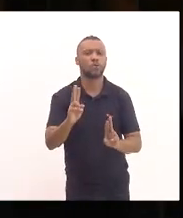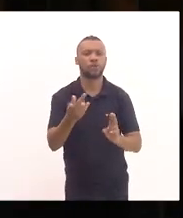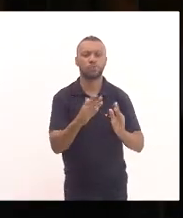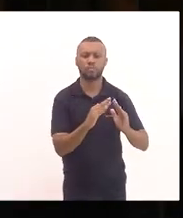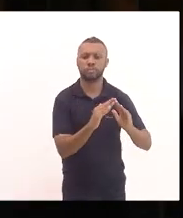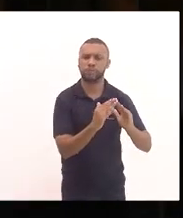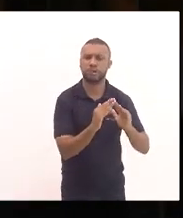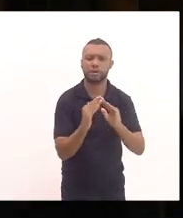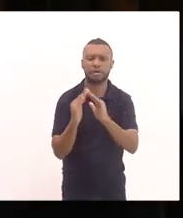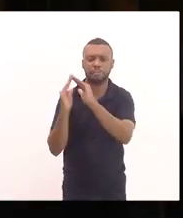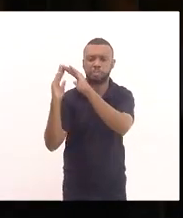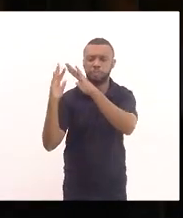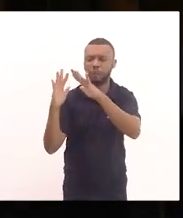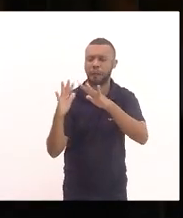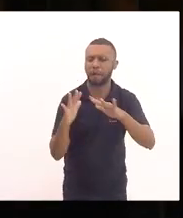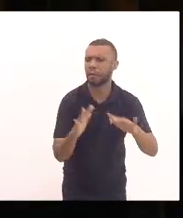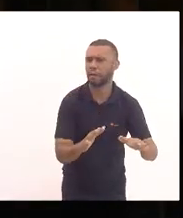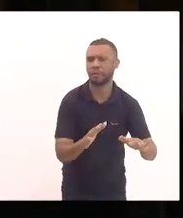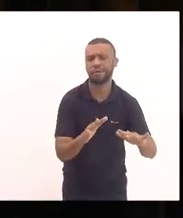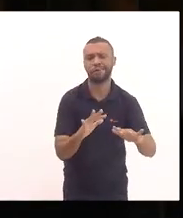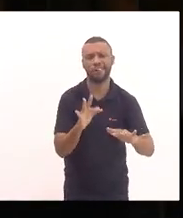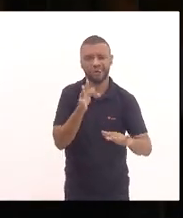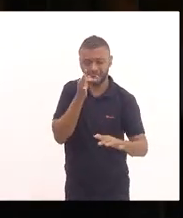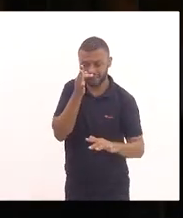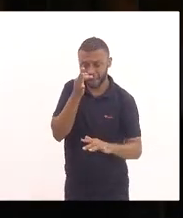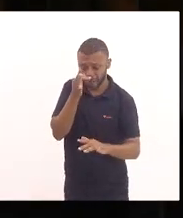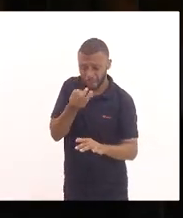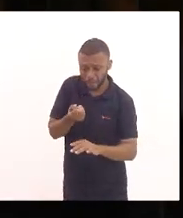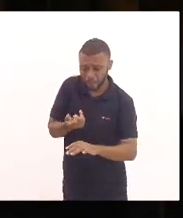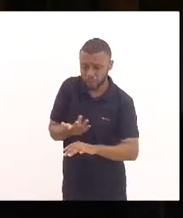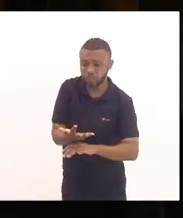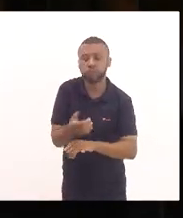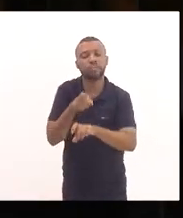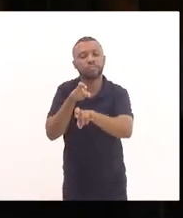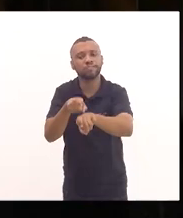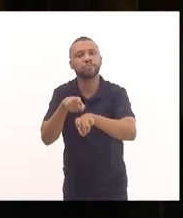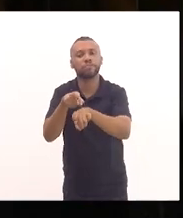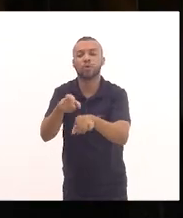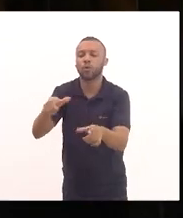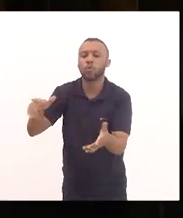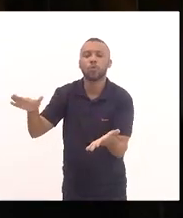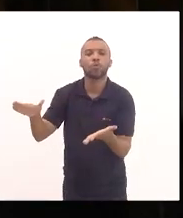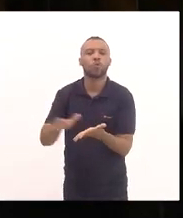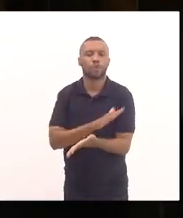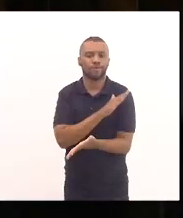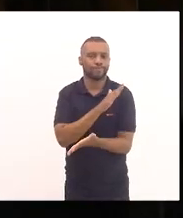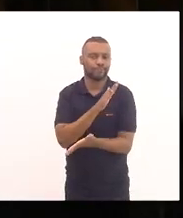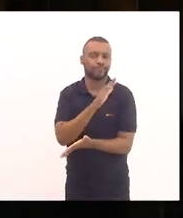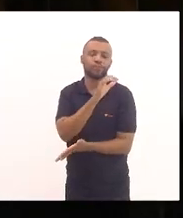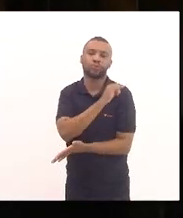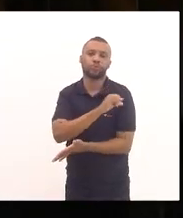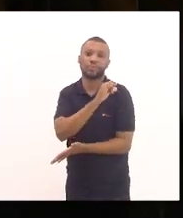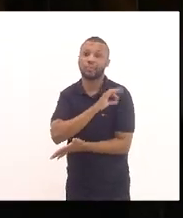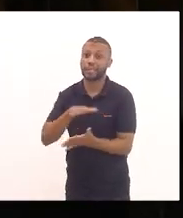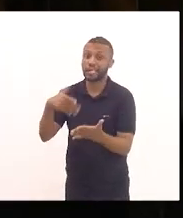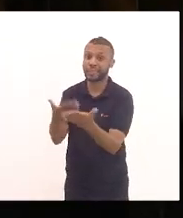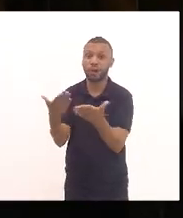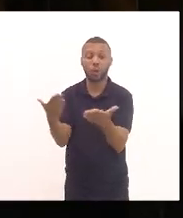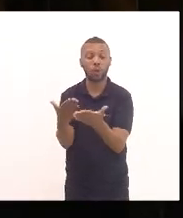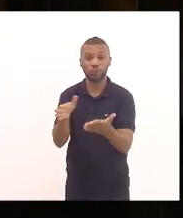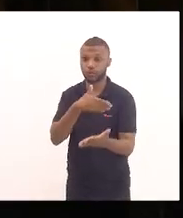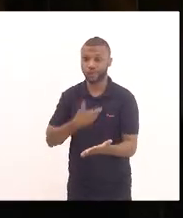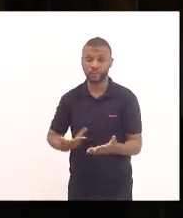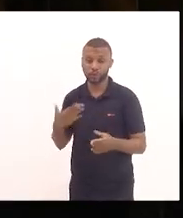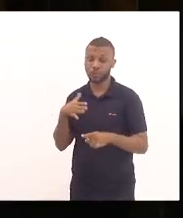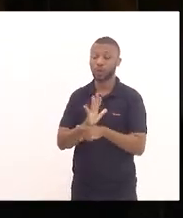pequenas produções de agricultores familiares no âmbito do estado do Rio de Janeiro e que não receberam qualquer ajuda do